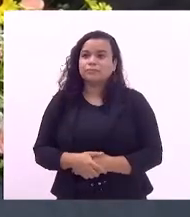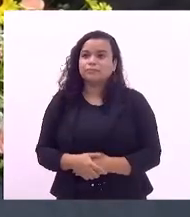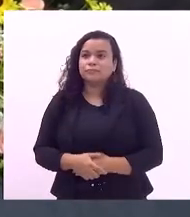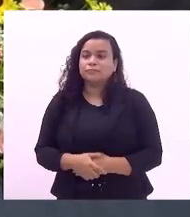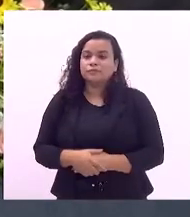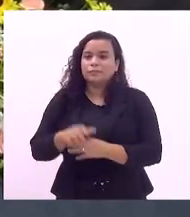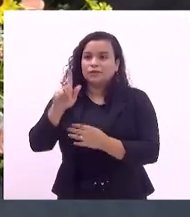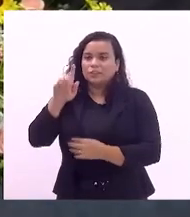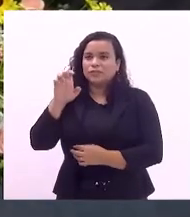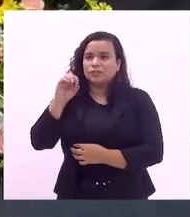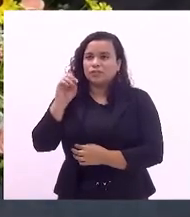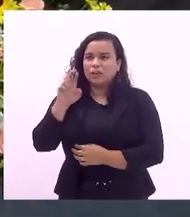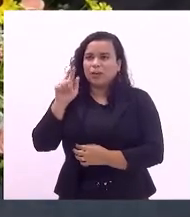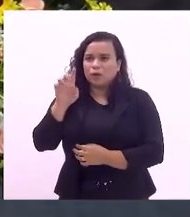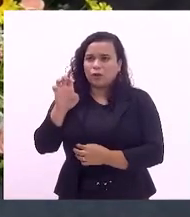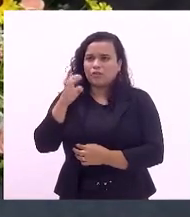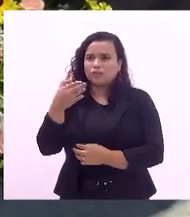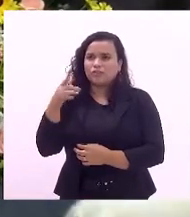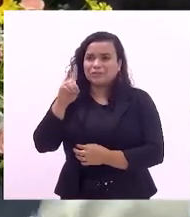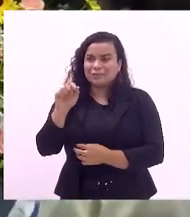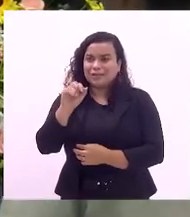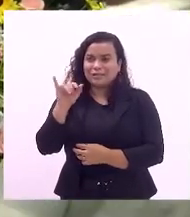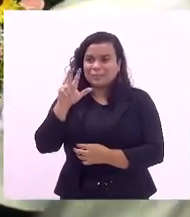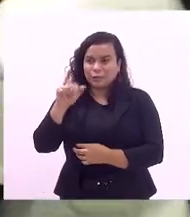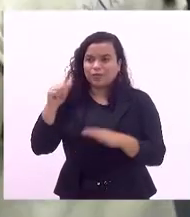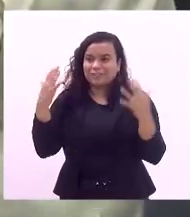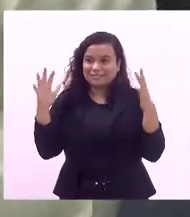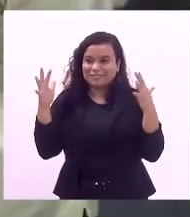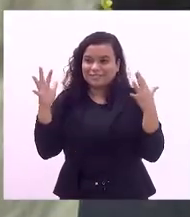o George da Silva Santos